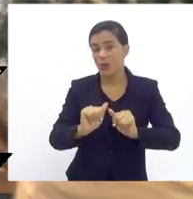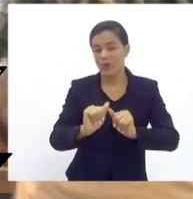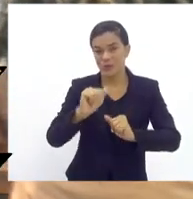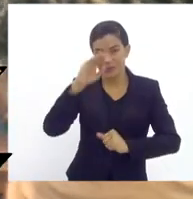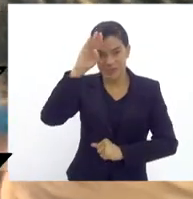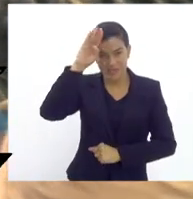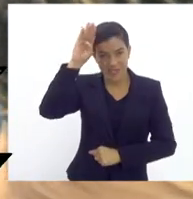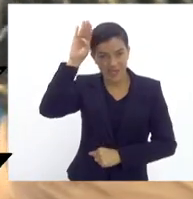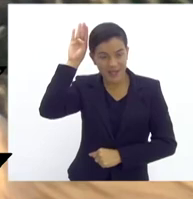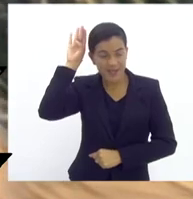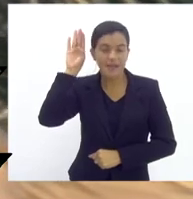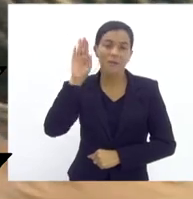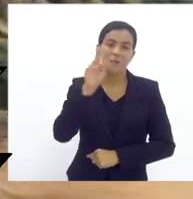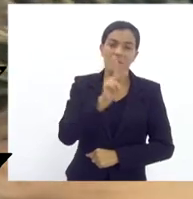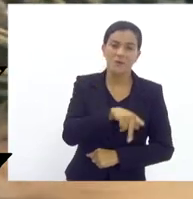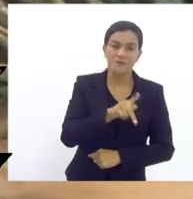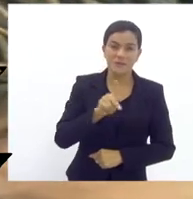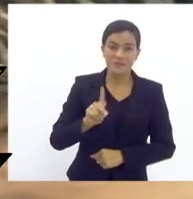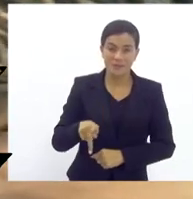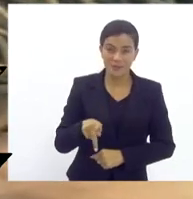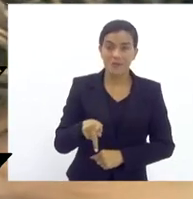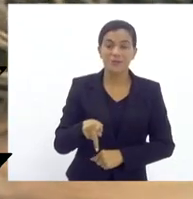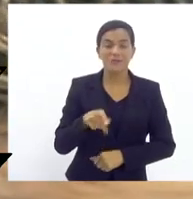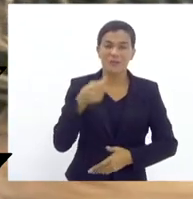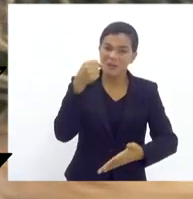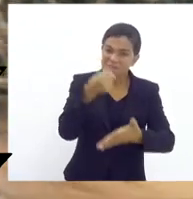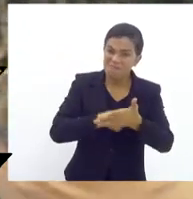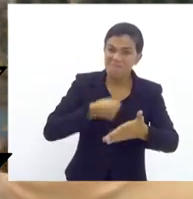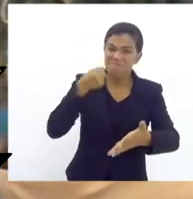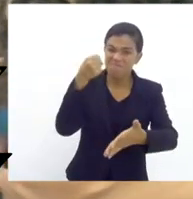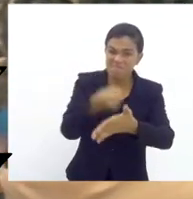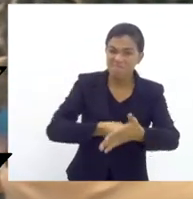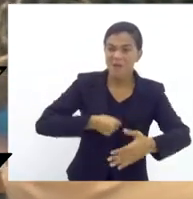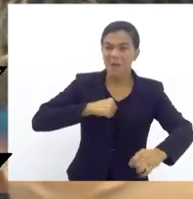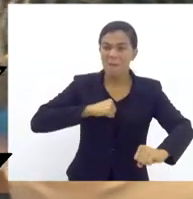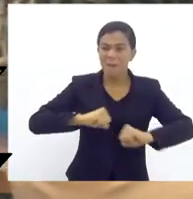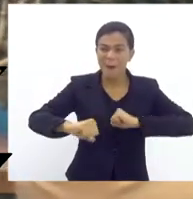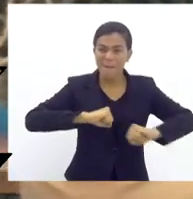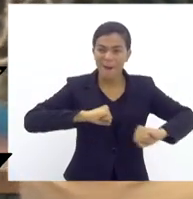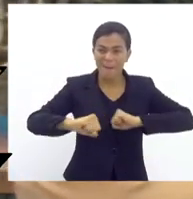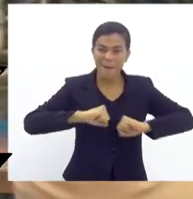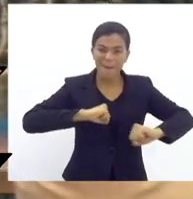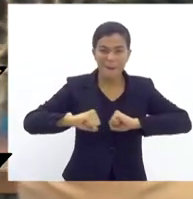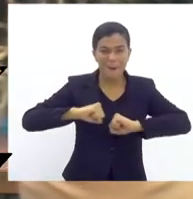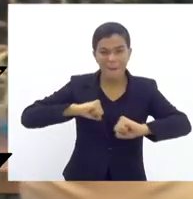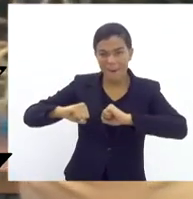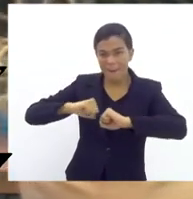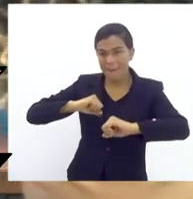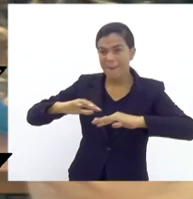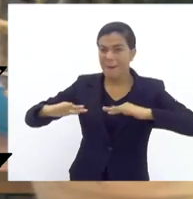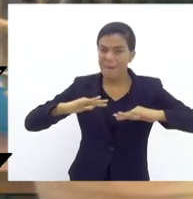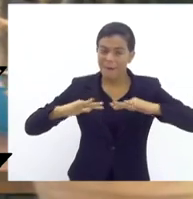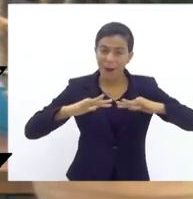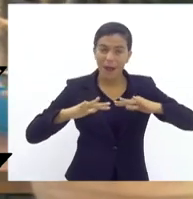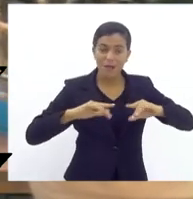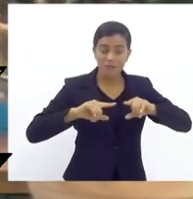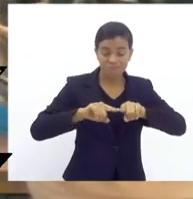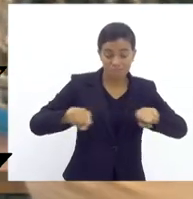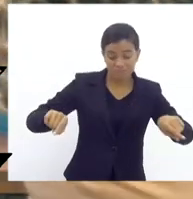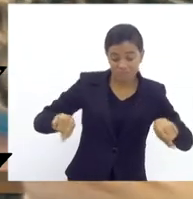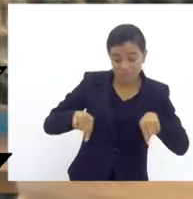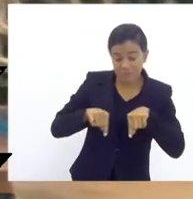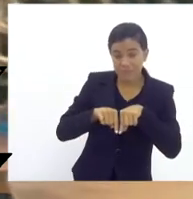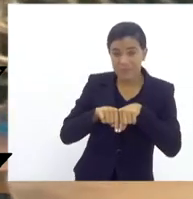né os professores que militam né além dos seus gabinetes